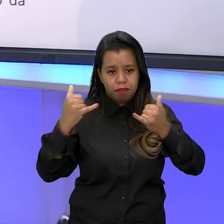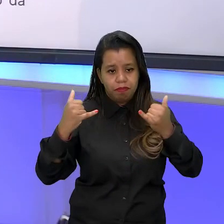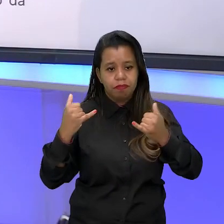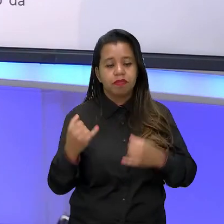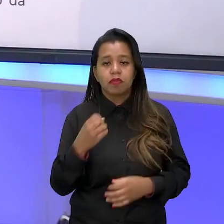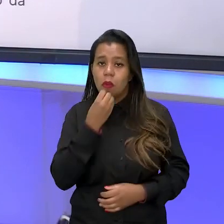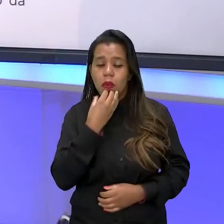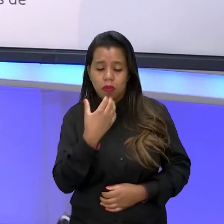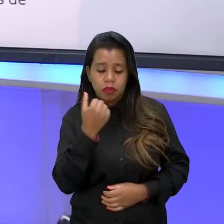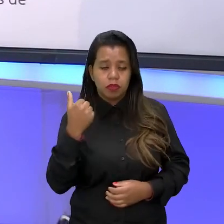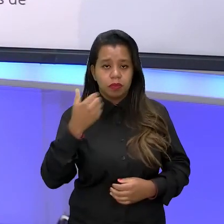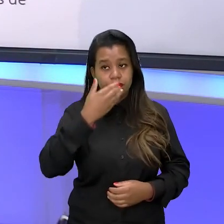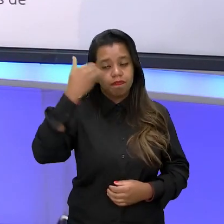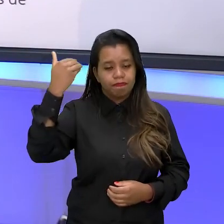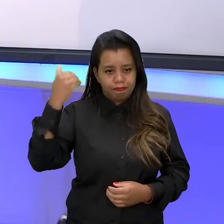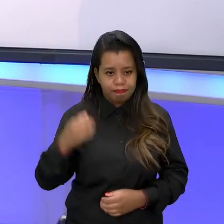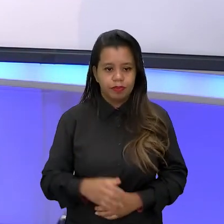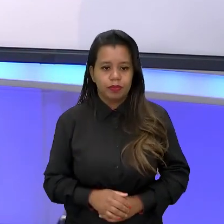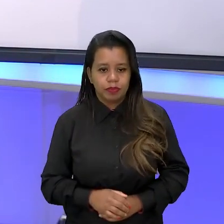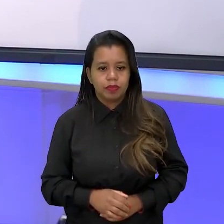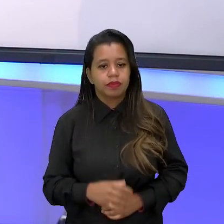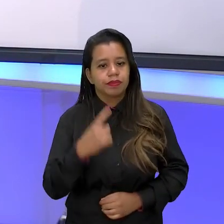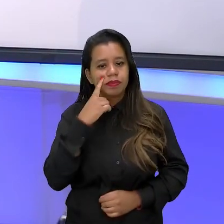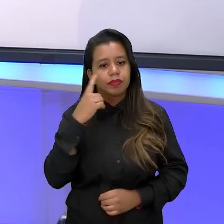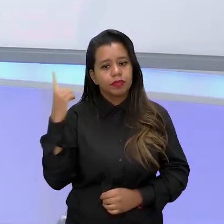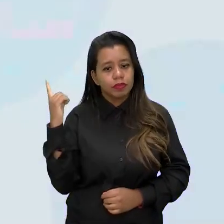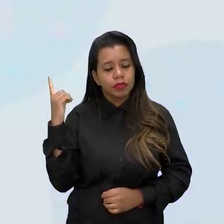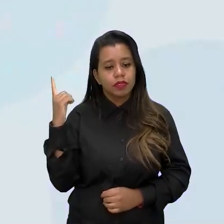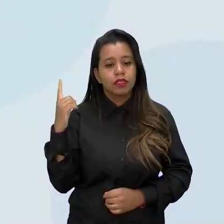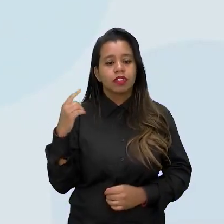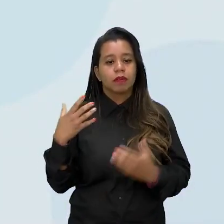definição de eficiência. Bom, eu vou deixar aqui